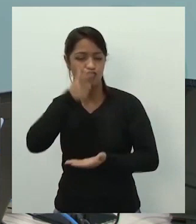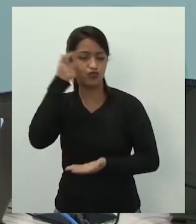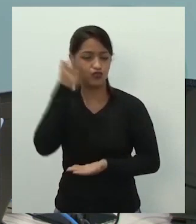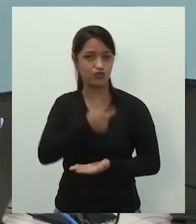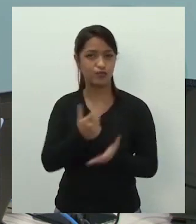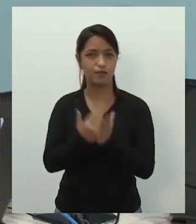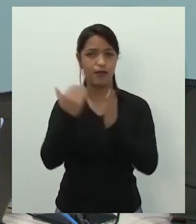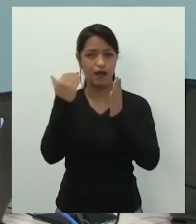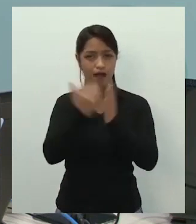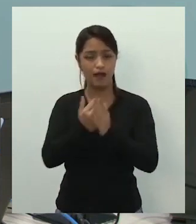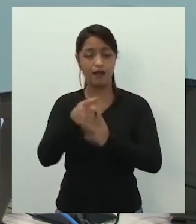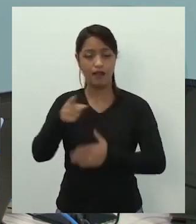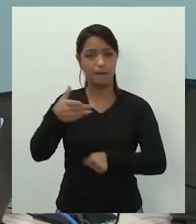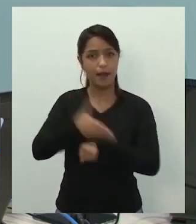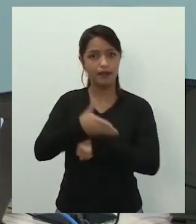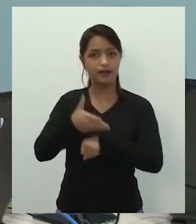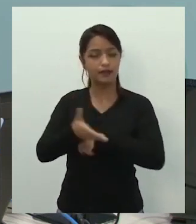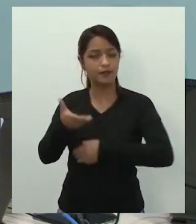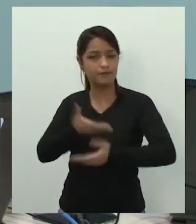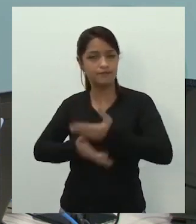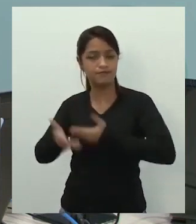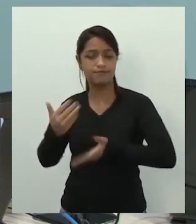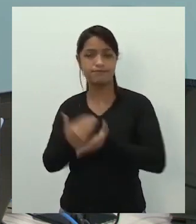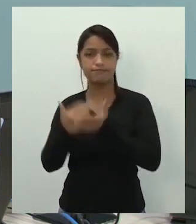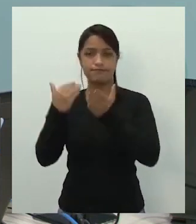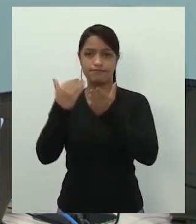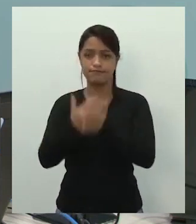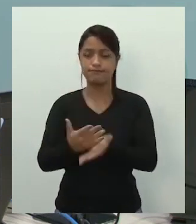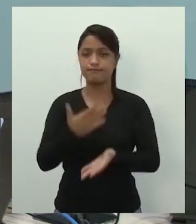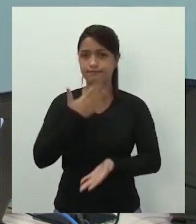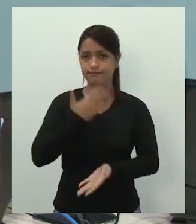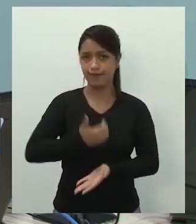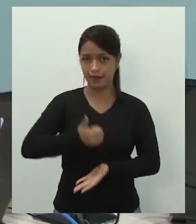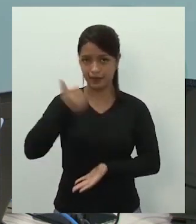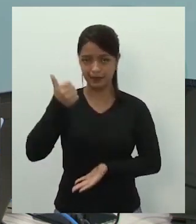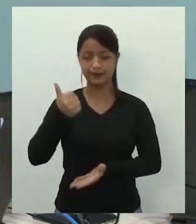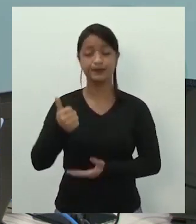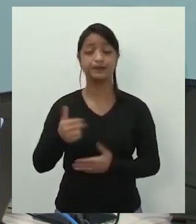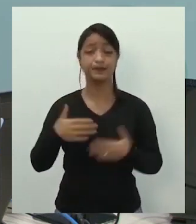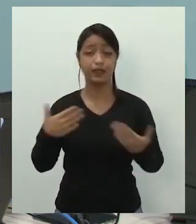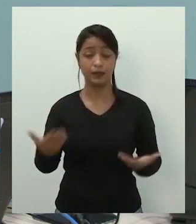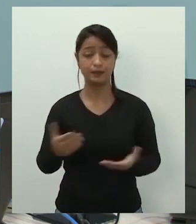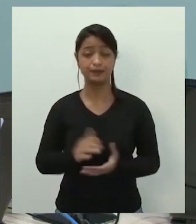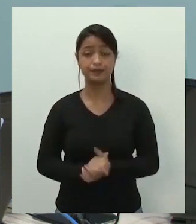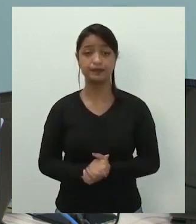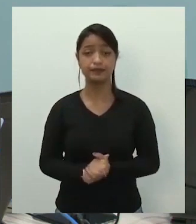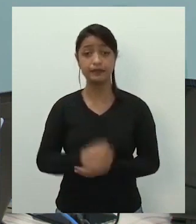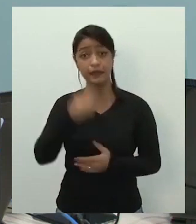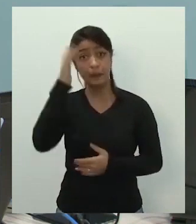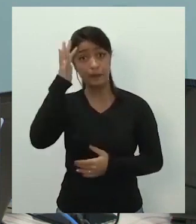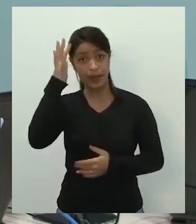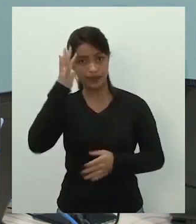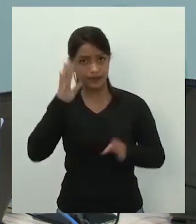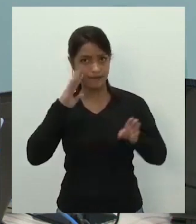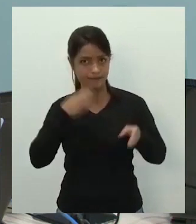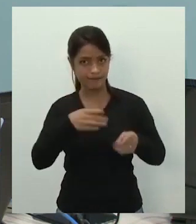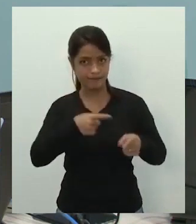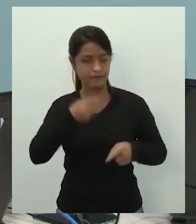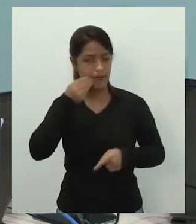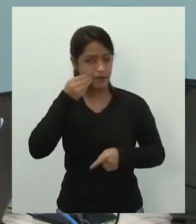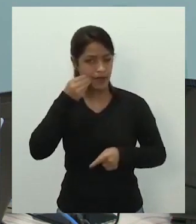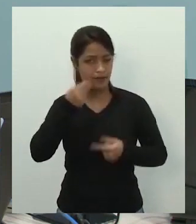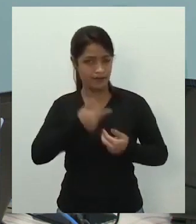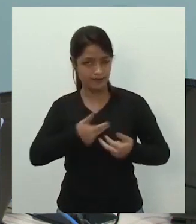e tornando o processo mais significativo. Continuando nessa linha das experimentações, nós